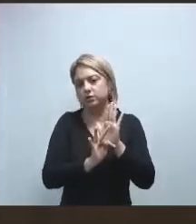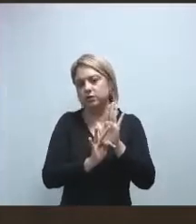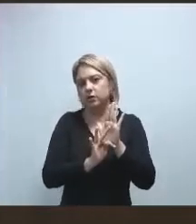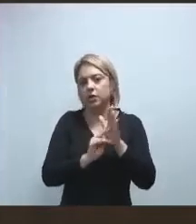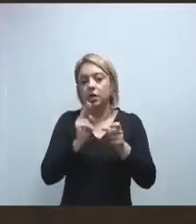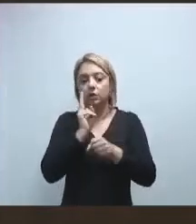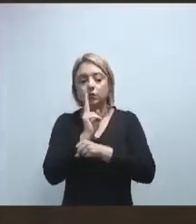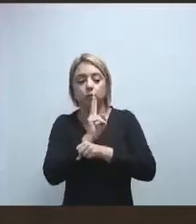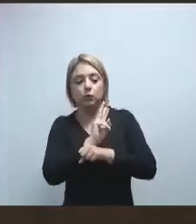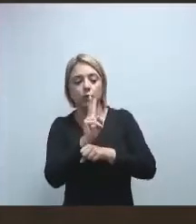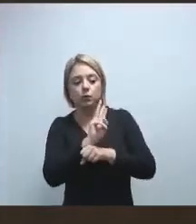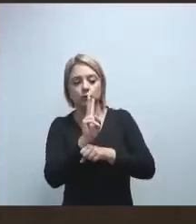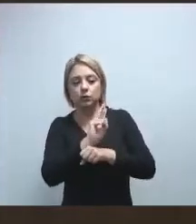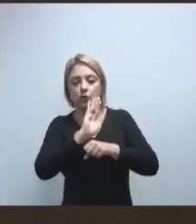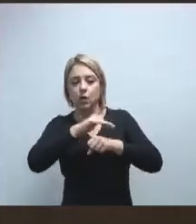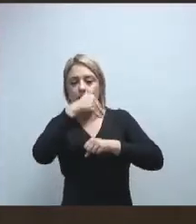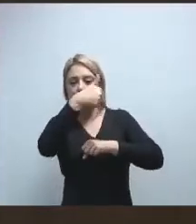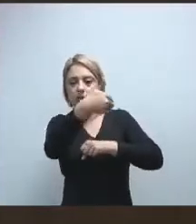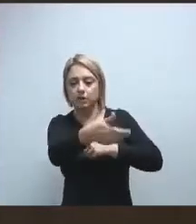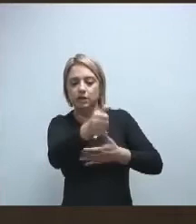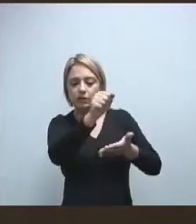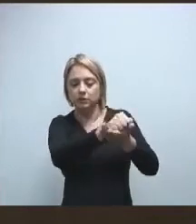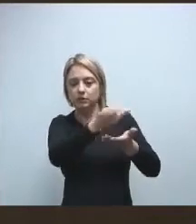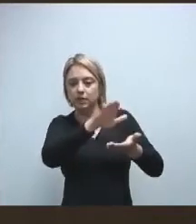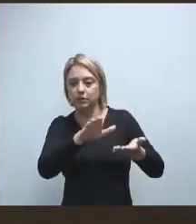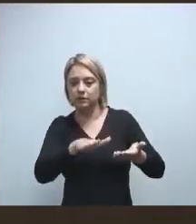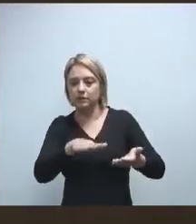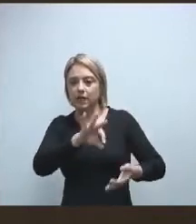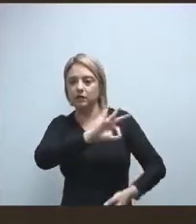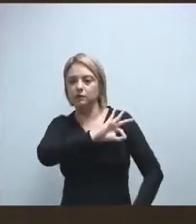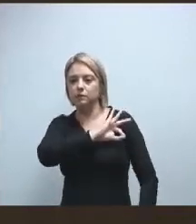controle externo da atividade policial